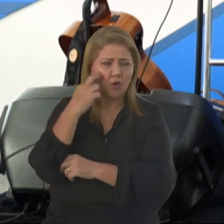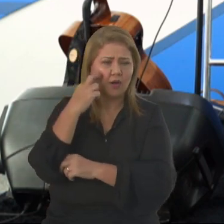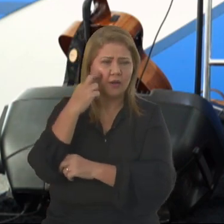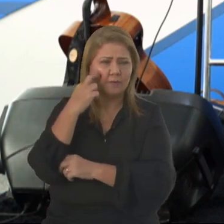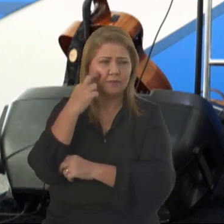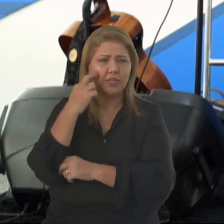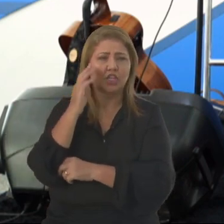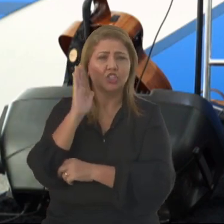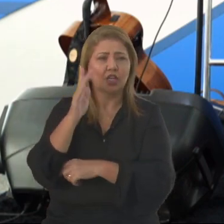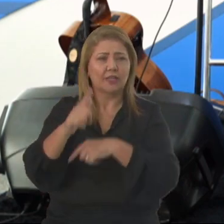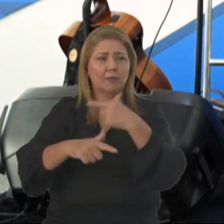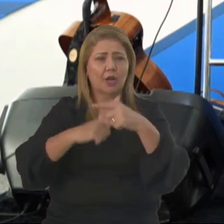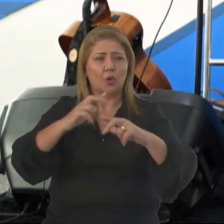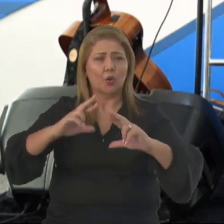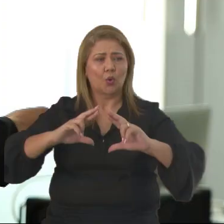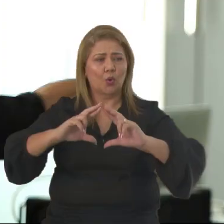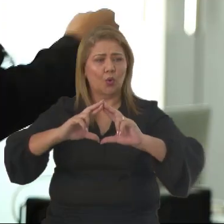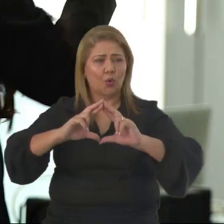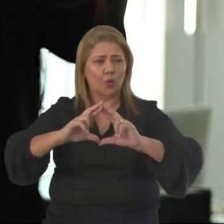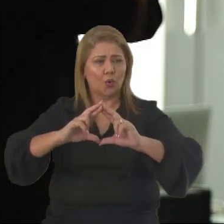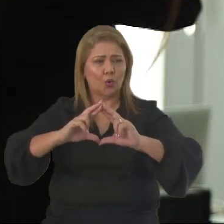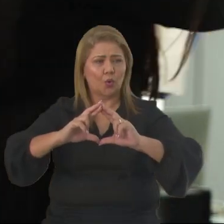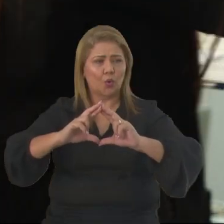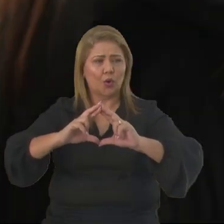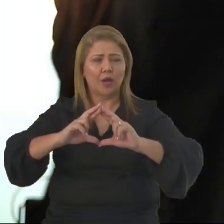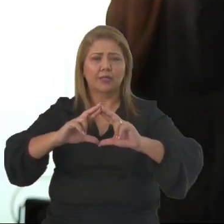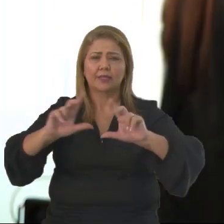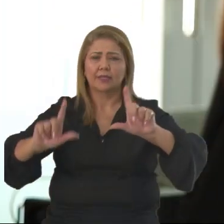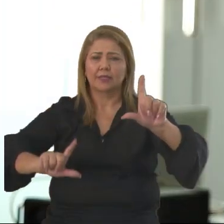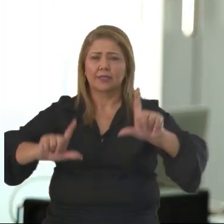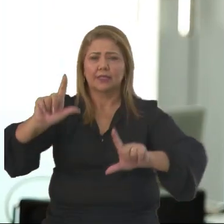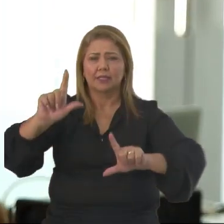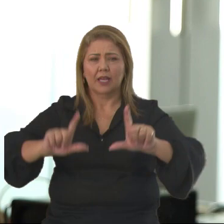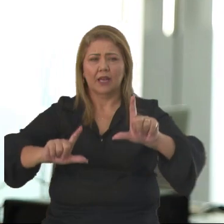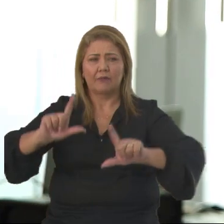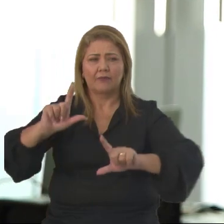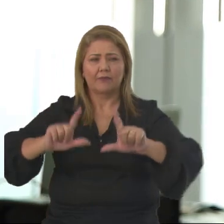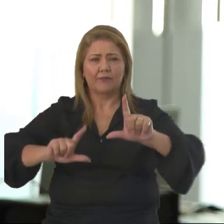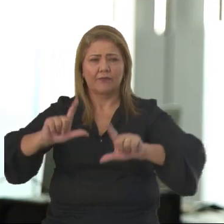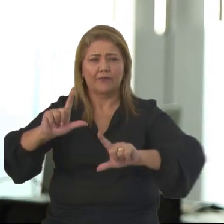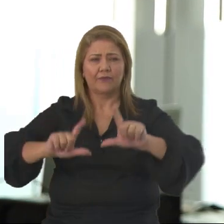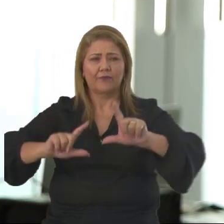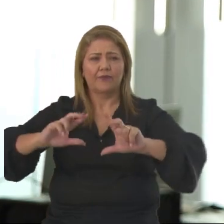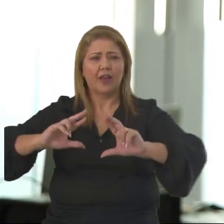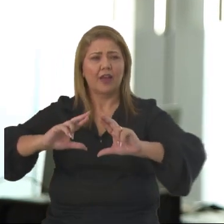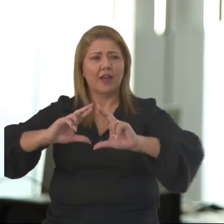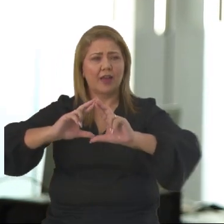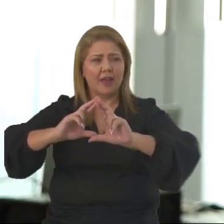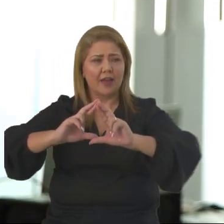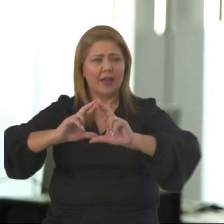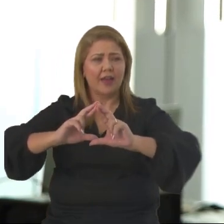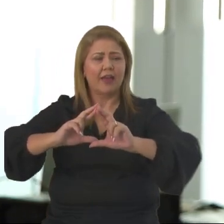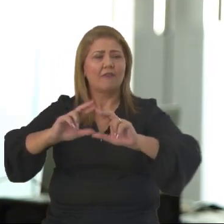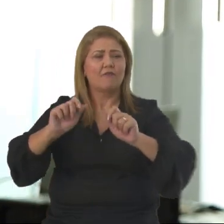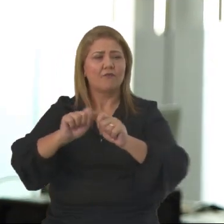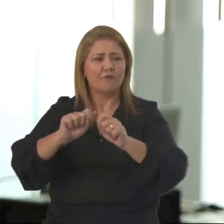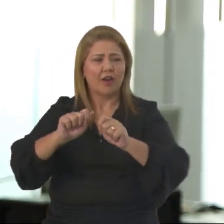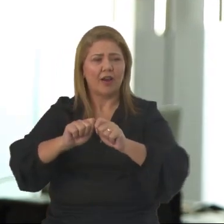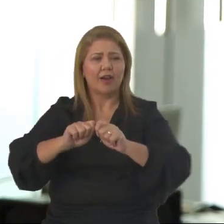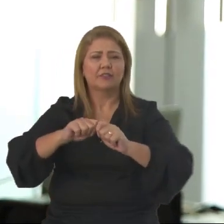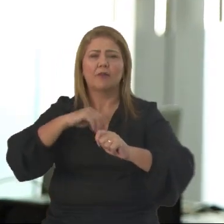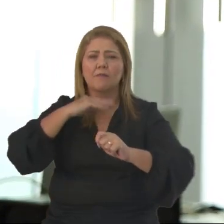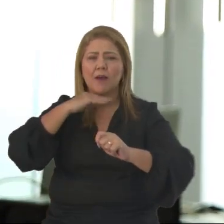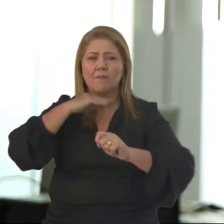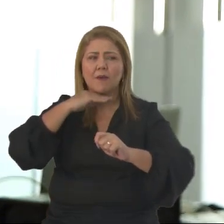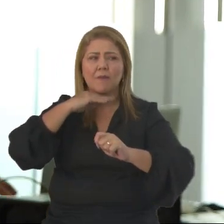Rede Record de TV, aperfeiçoando a performance dos repórteres e apresentadores da emissora entre